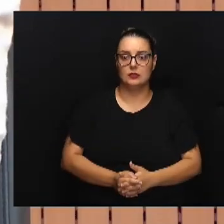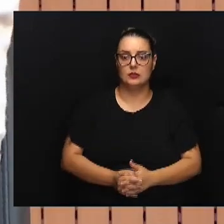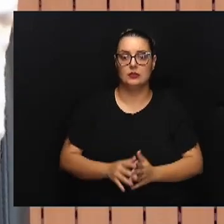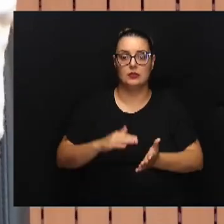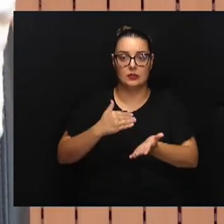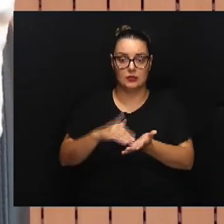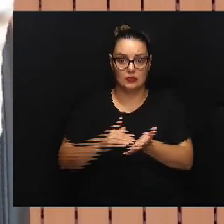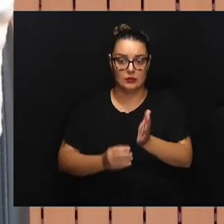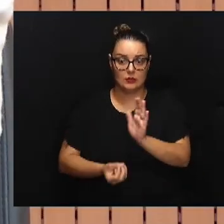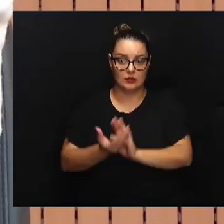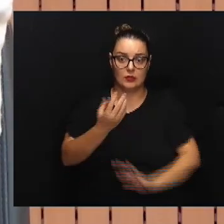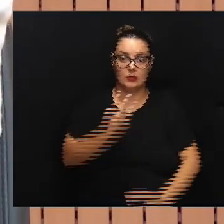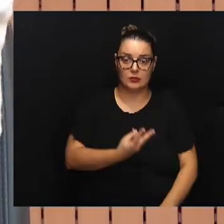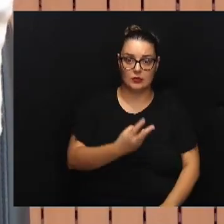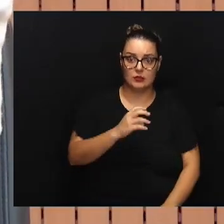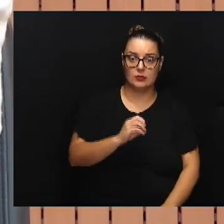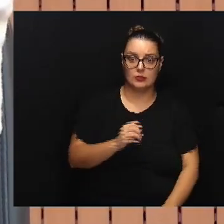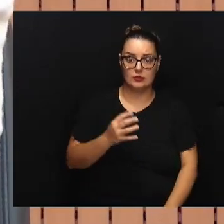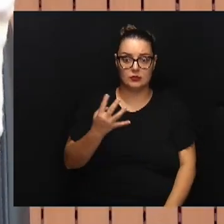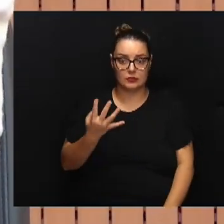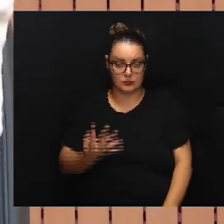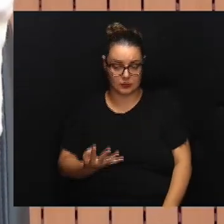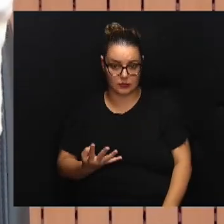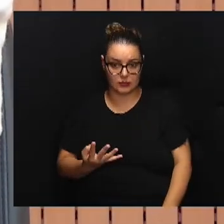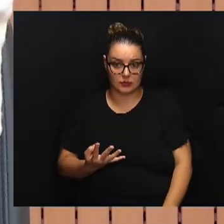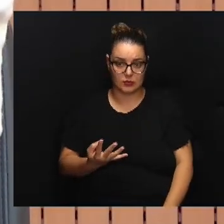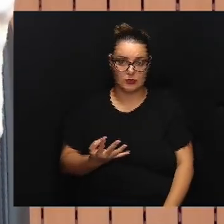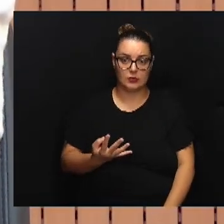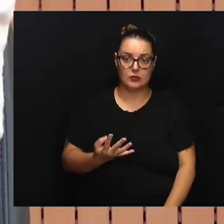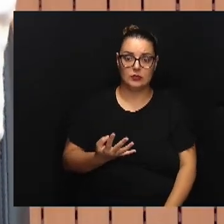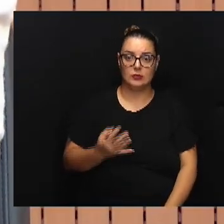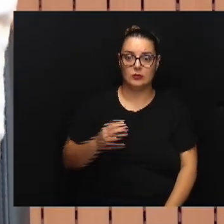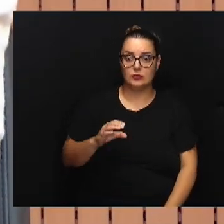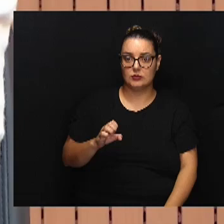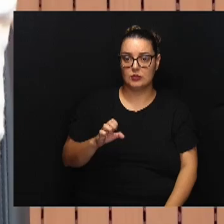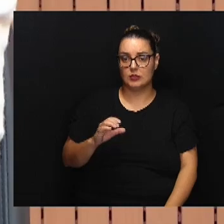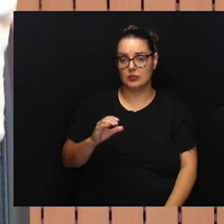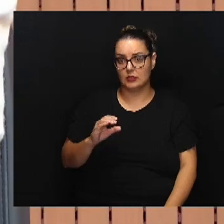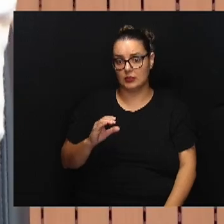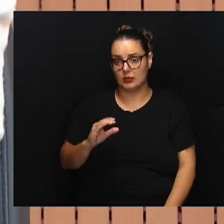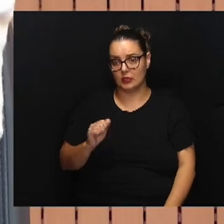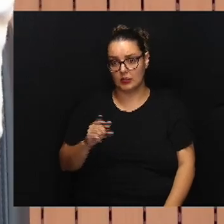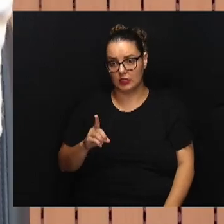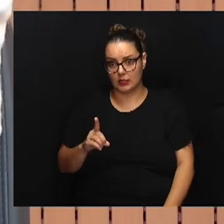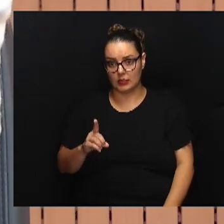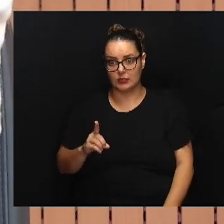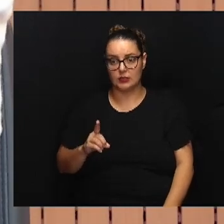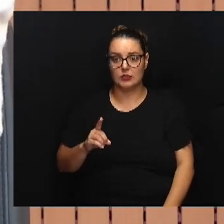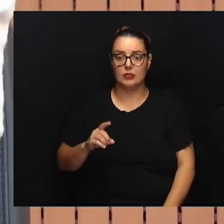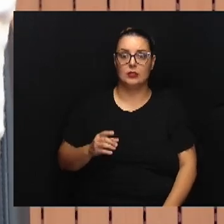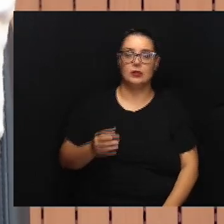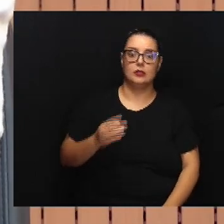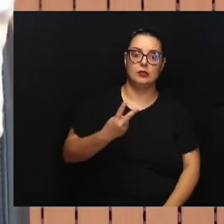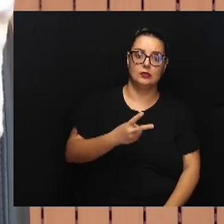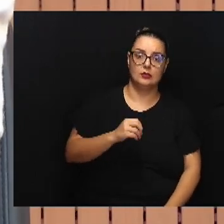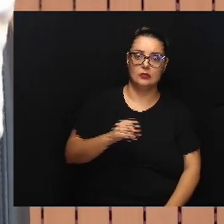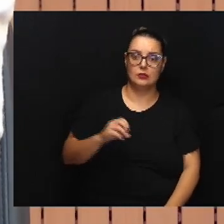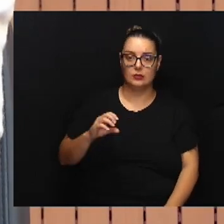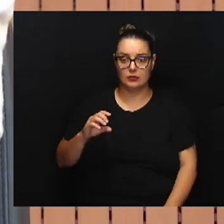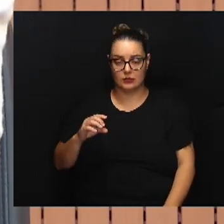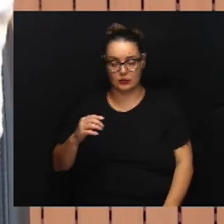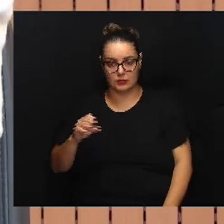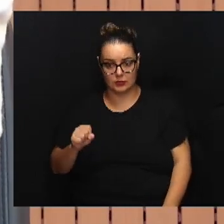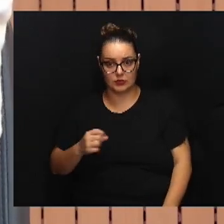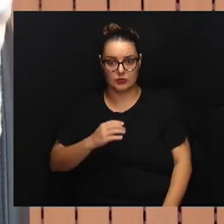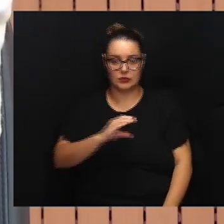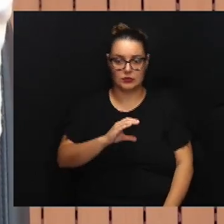secretaria ela foi criada em 2004, com o nome SECAD, a partir de 2008 como SECADI. Em 2019